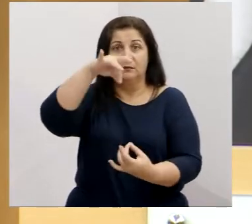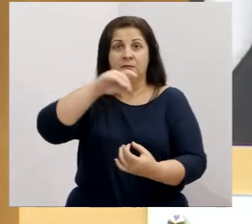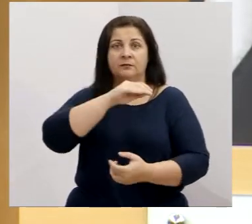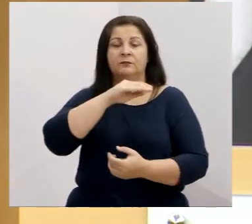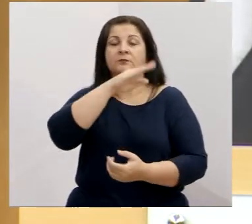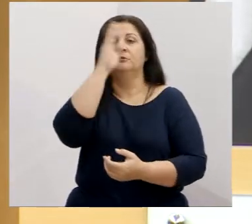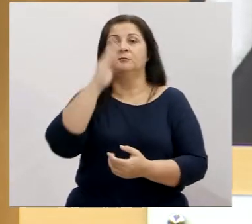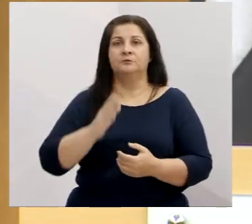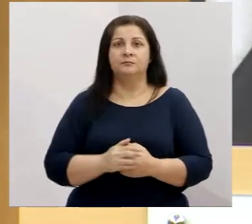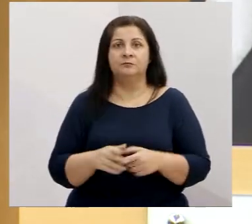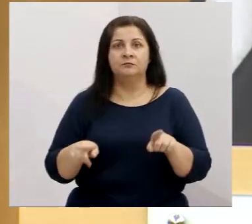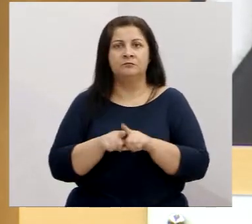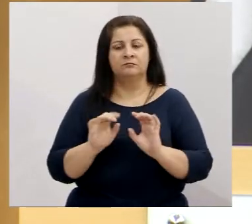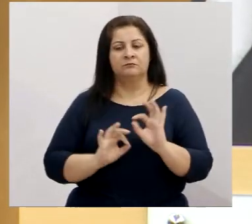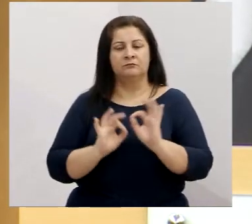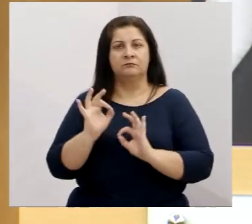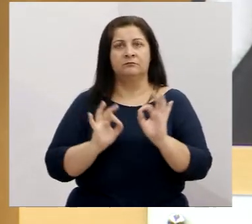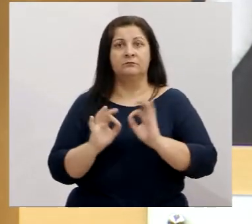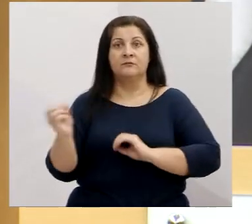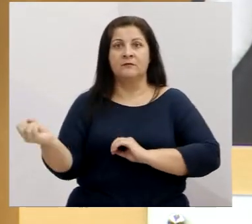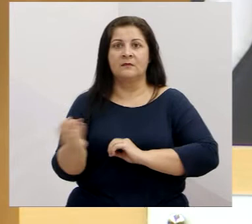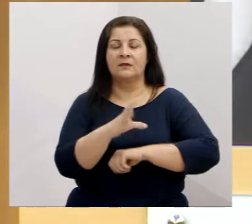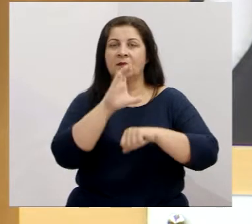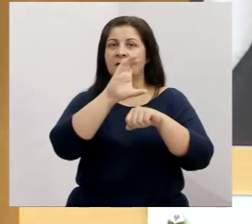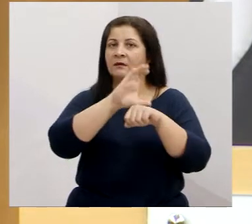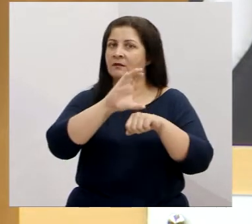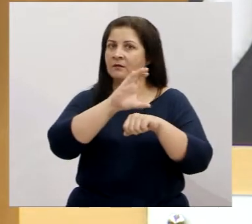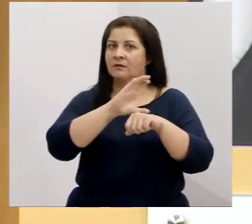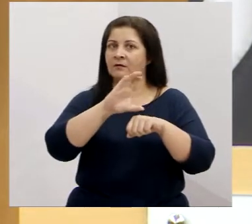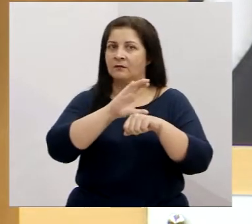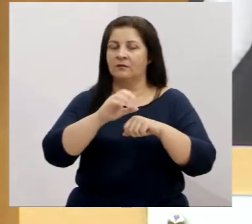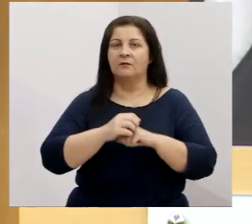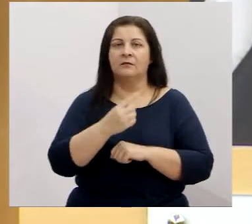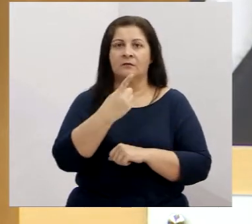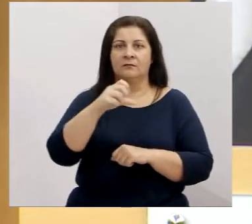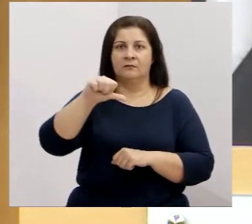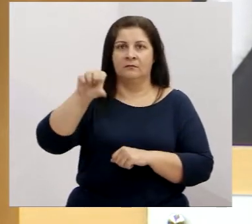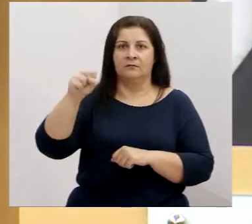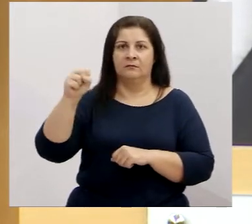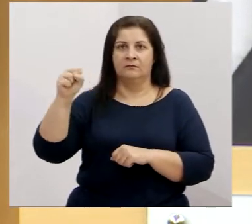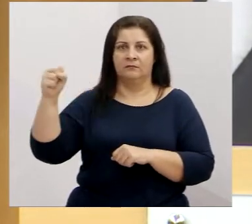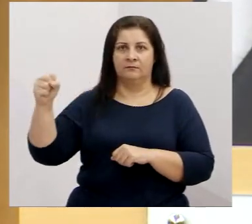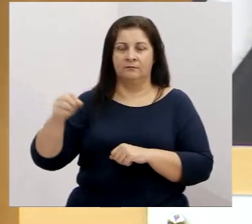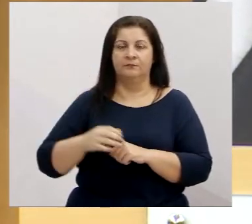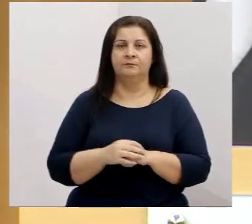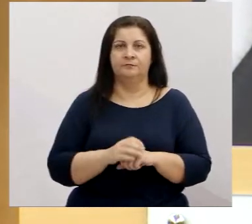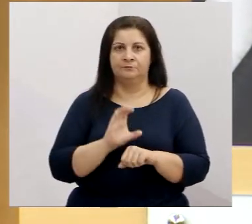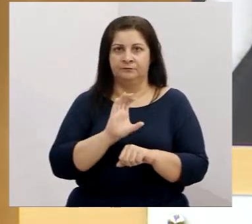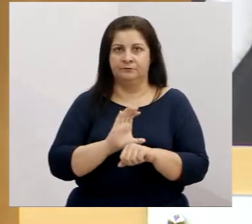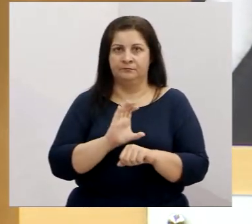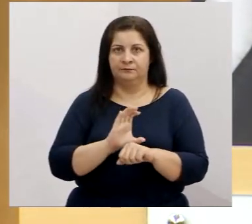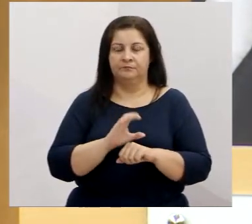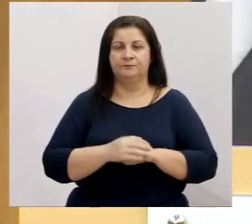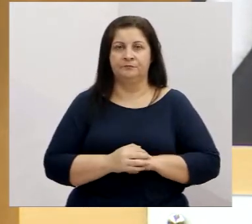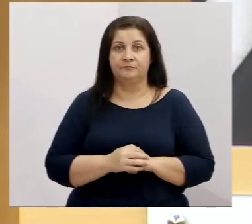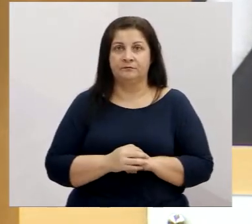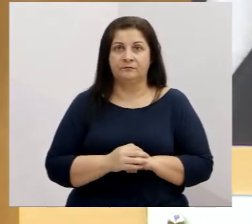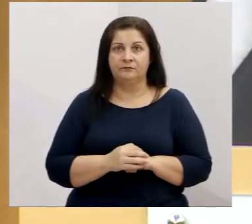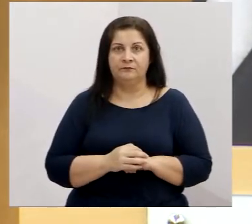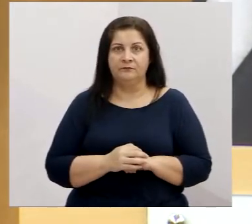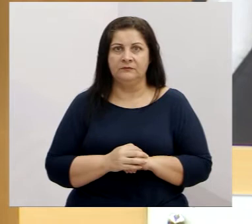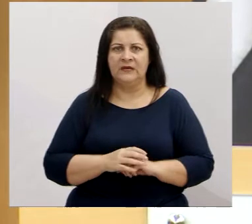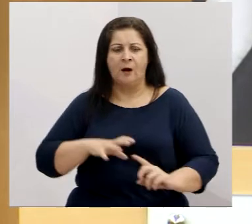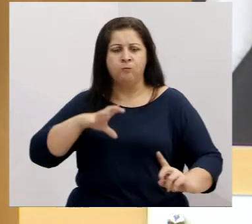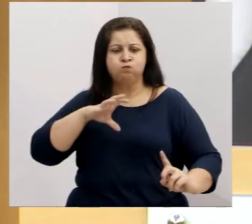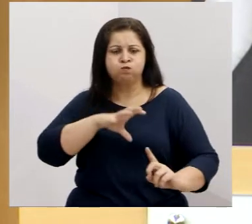e da construção da nova constituição federal de 1988 e a